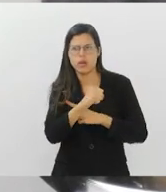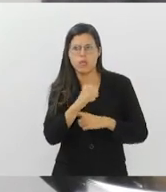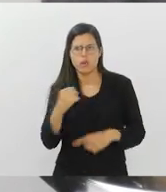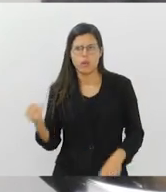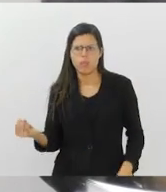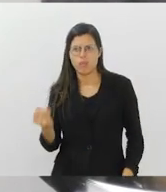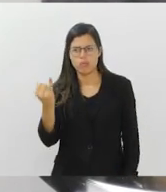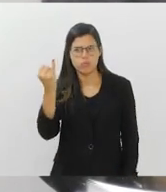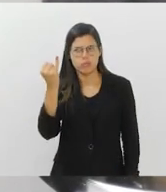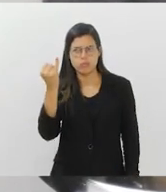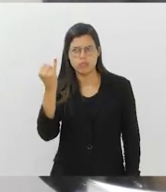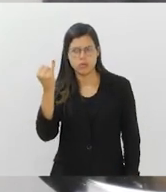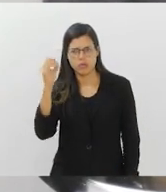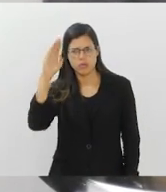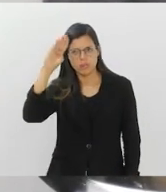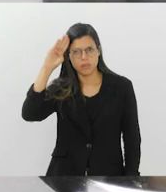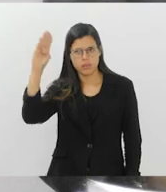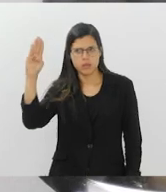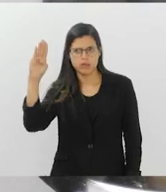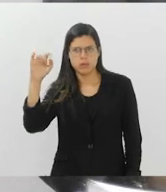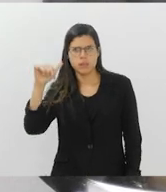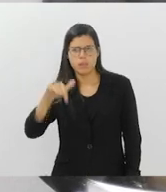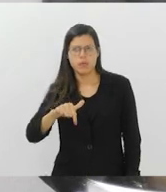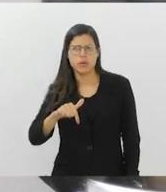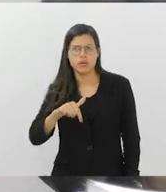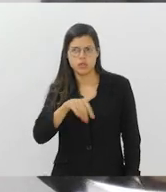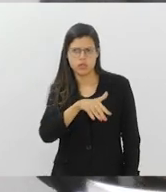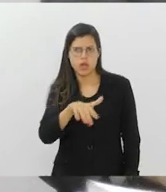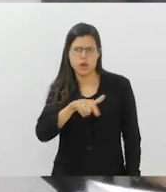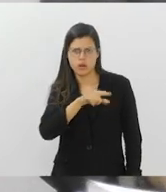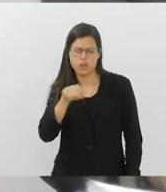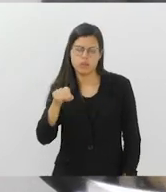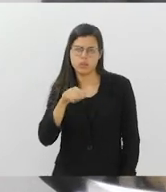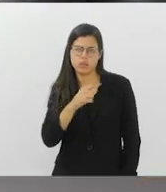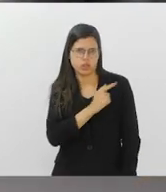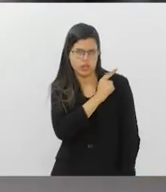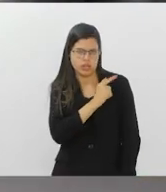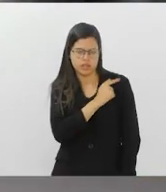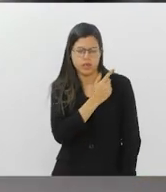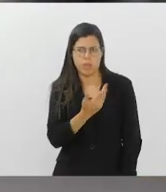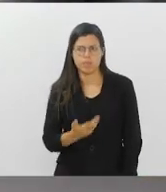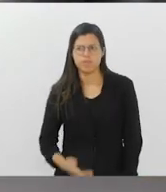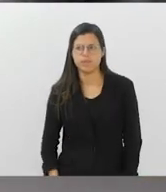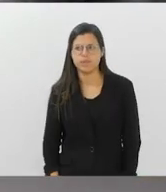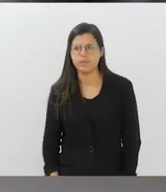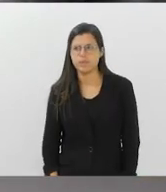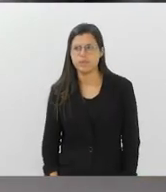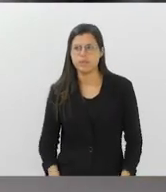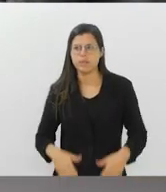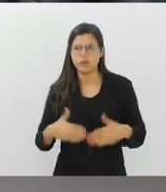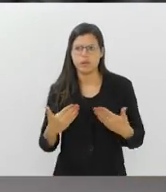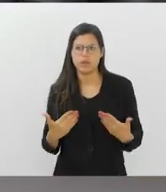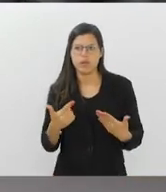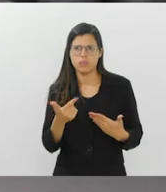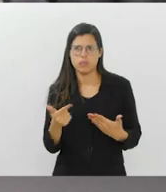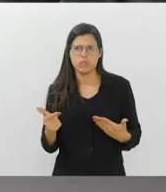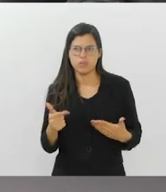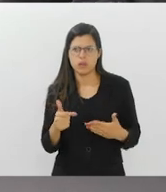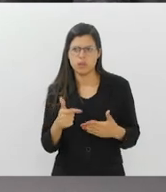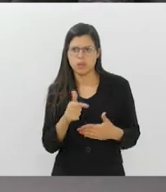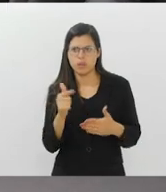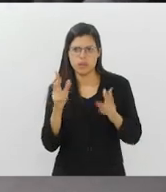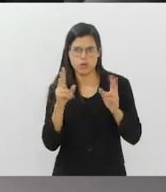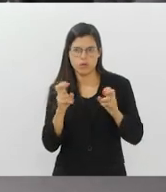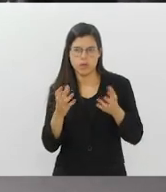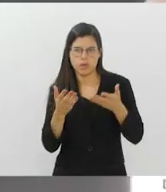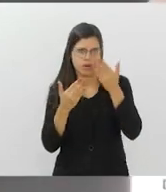importante, principalmente no tipo de negócio que vocês gerem. Bom, então, nada mais havendo a tratar, gostaria de agradecer a